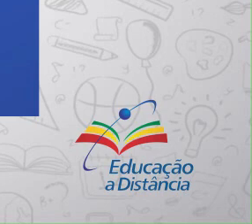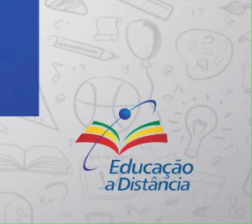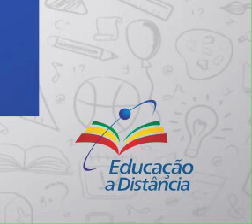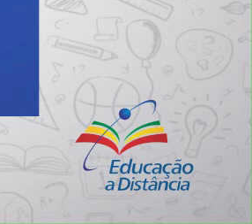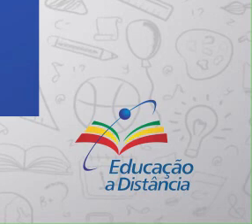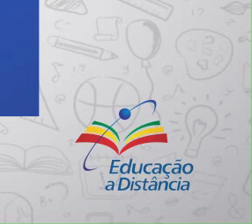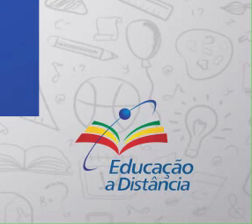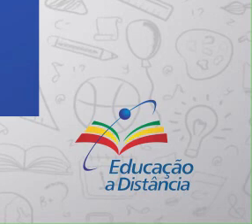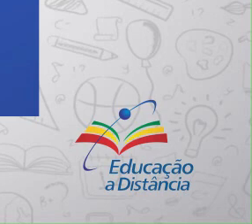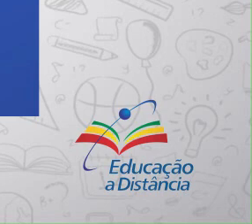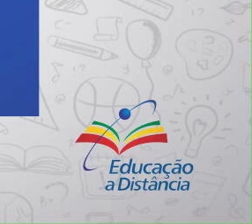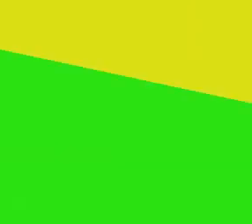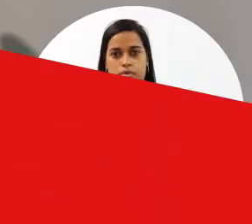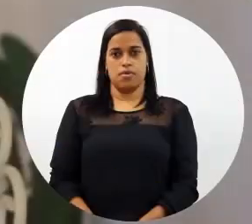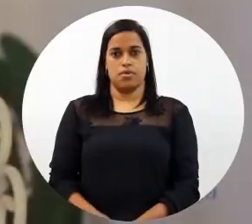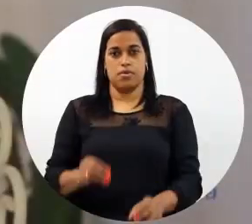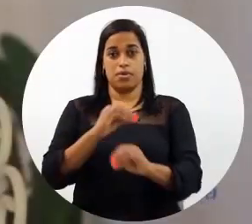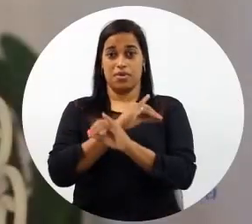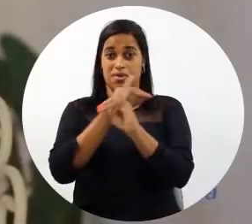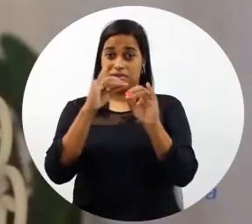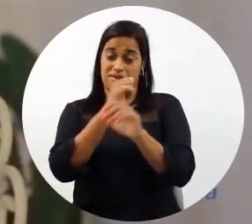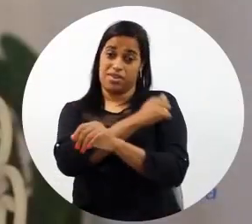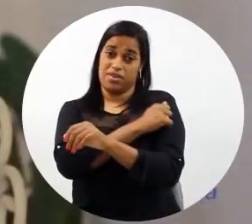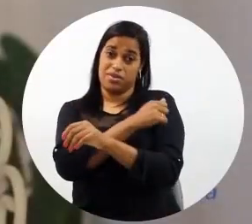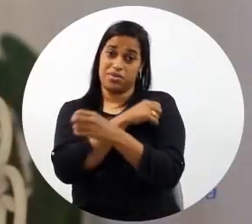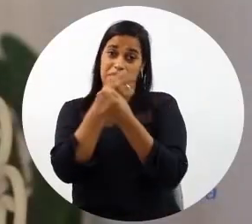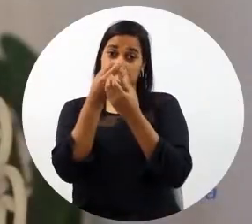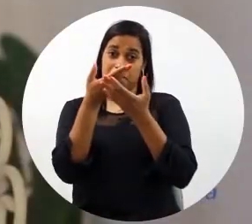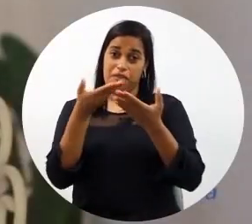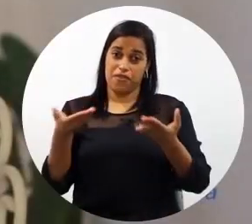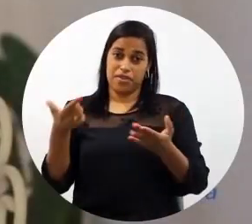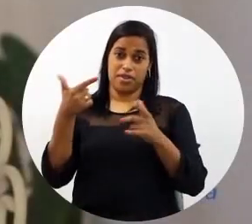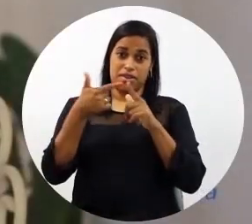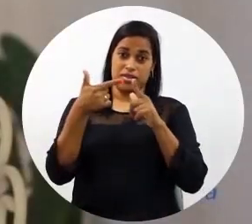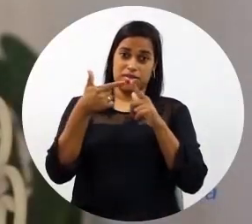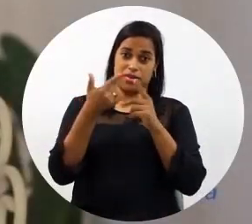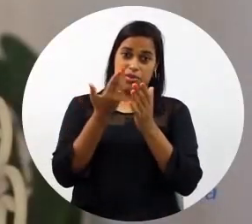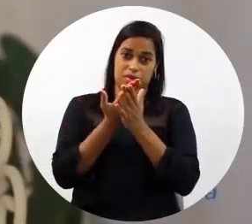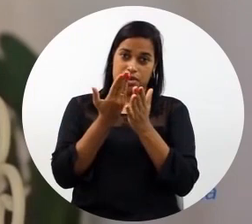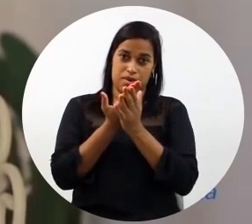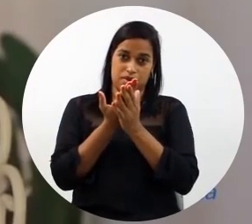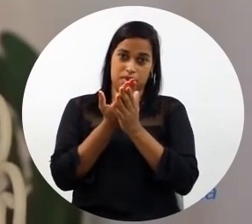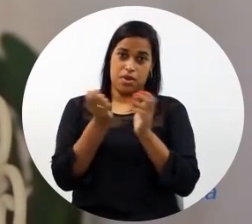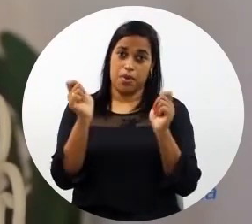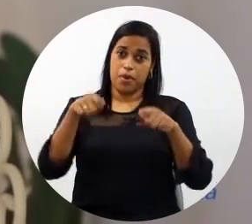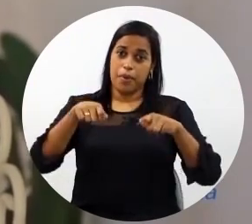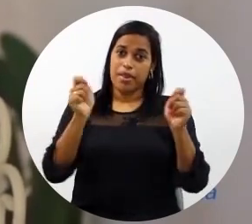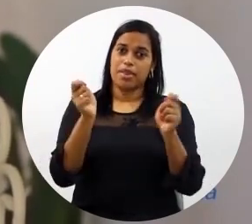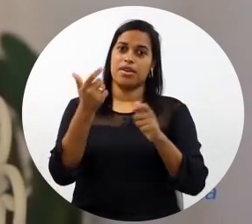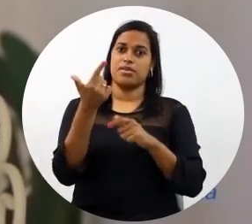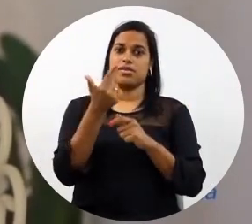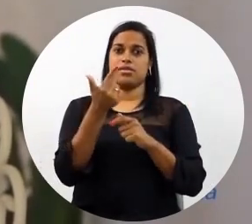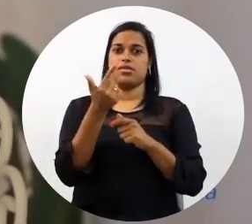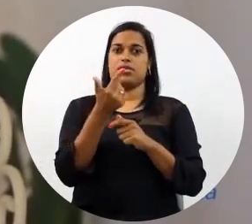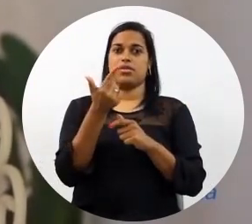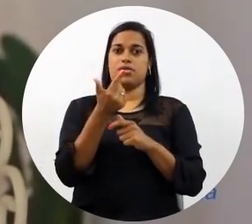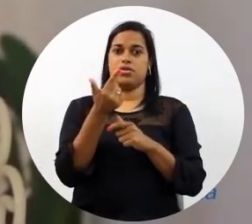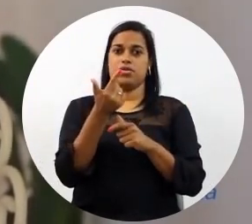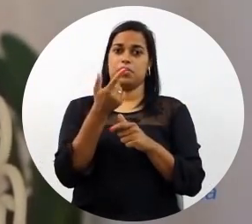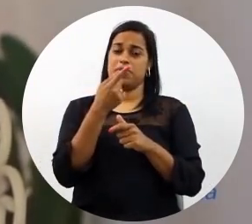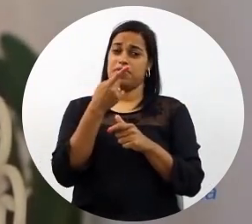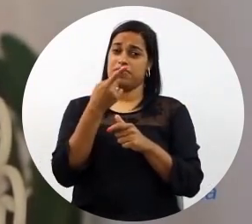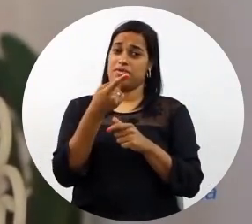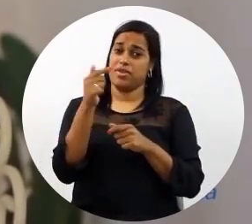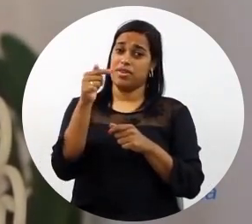motivacionais. Olá, Carol. Seja bem-vinda à nossa segunda aula sobre a competência 2. Para